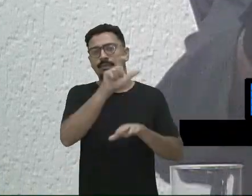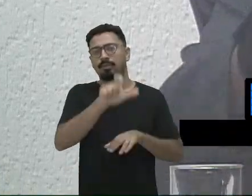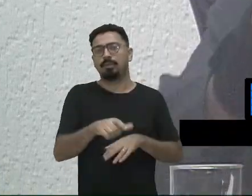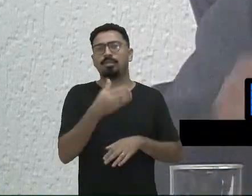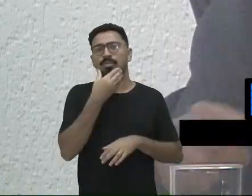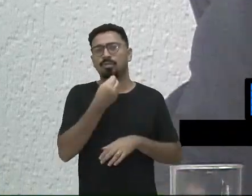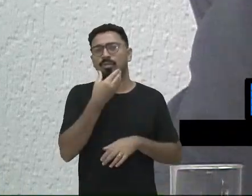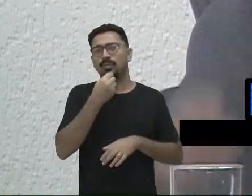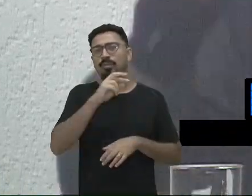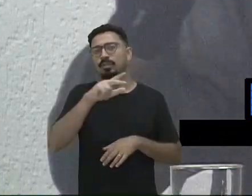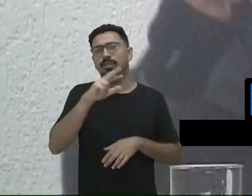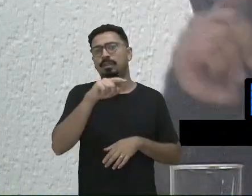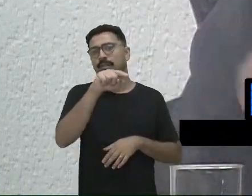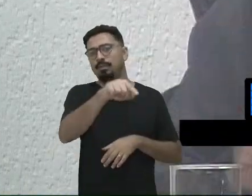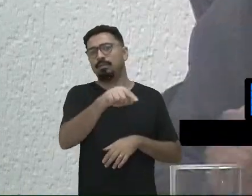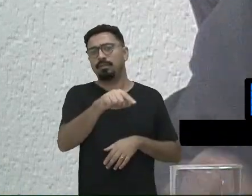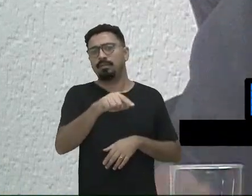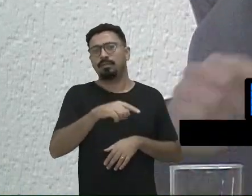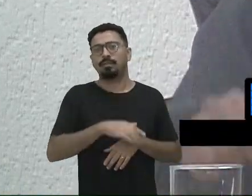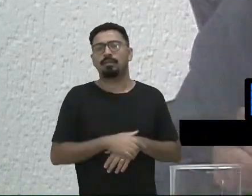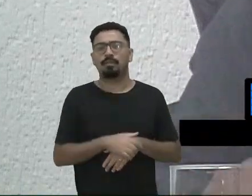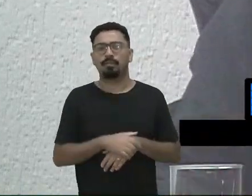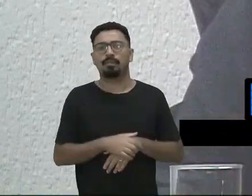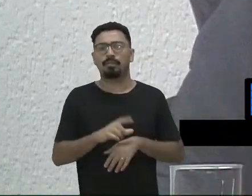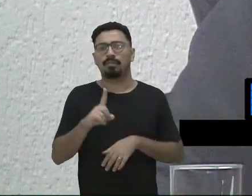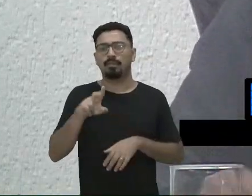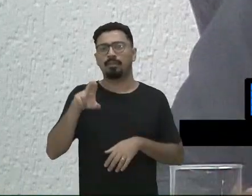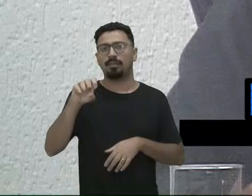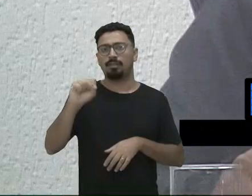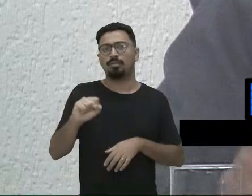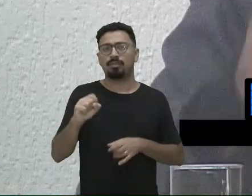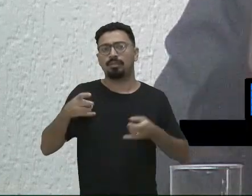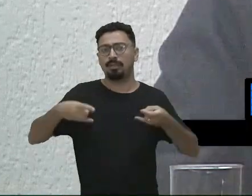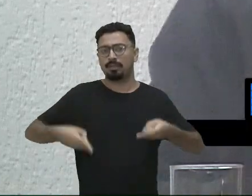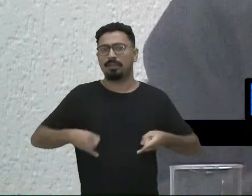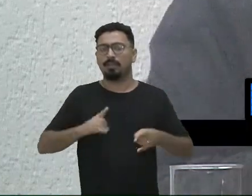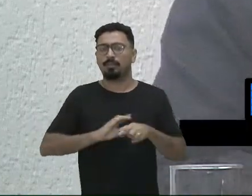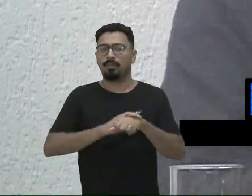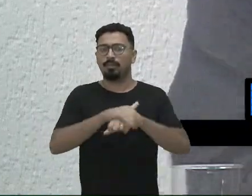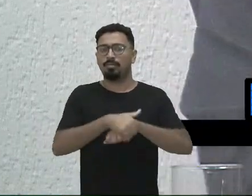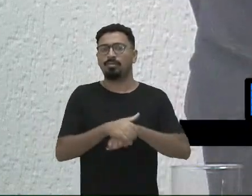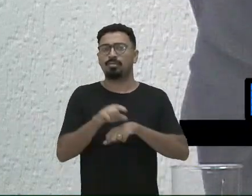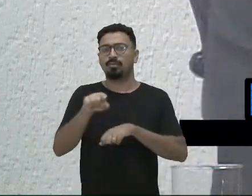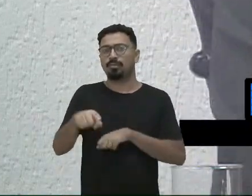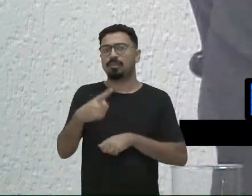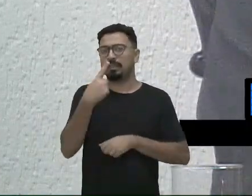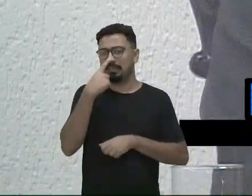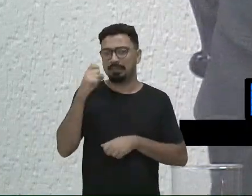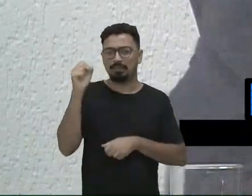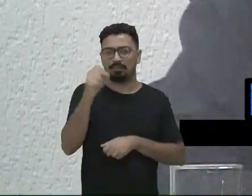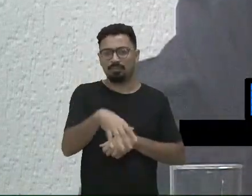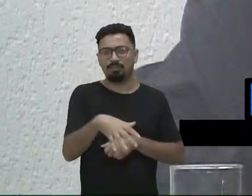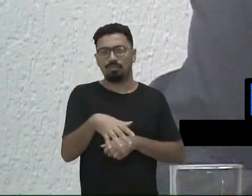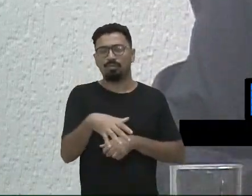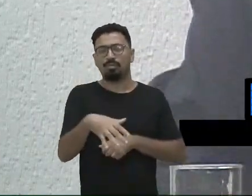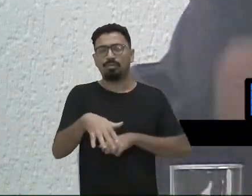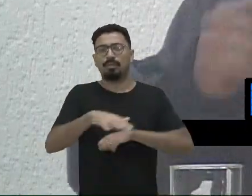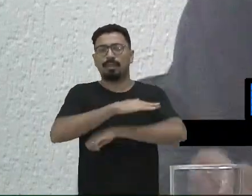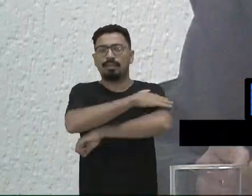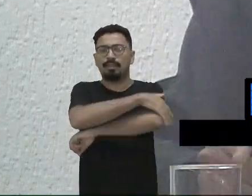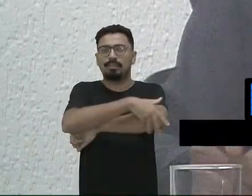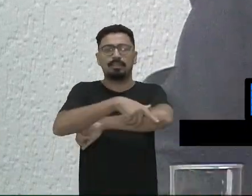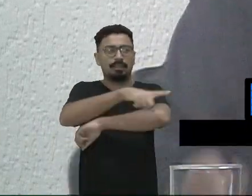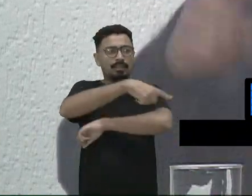é você que é deusa na cama à noite e durante o dia é colocada como um lixo nos postes, nas esquinas. São eles que